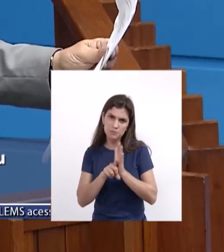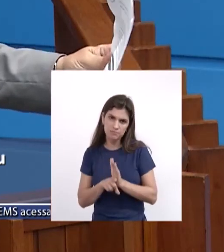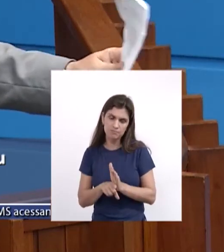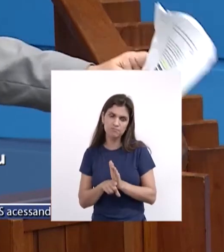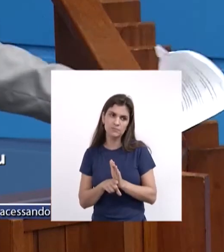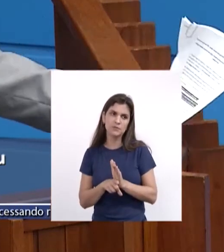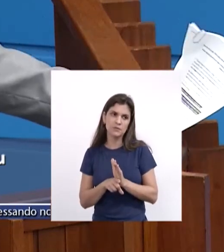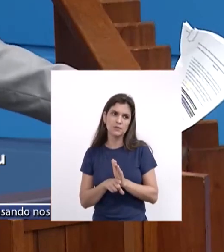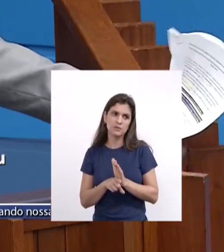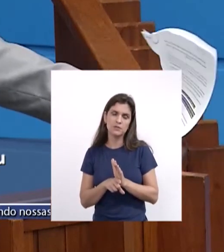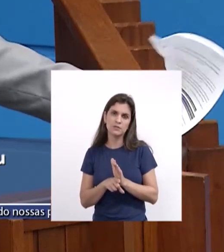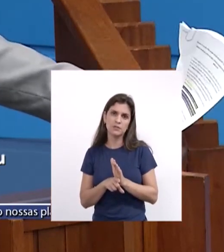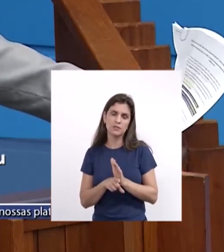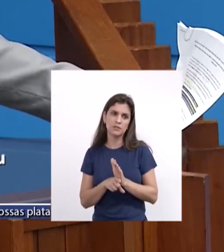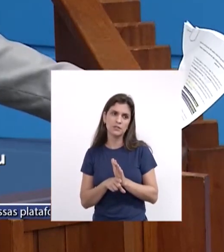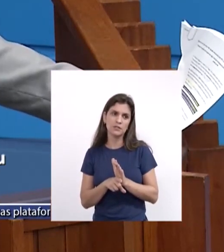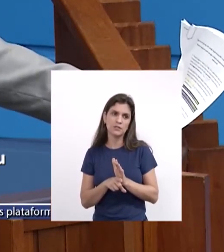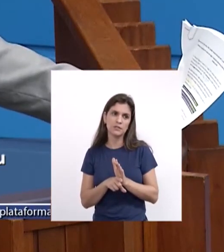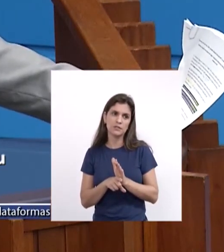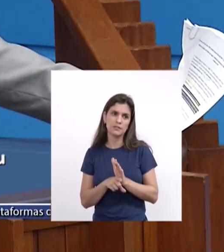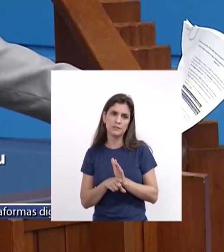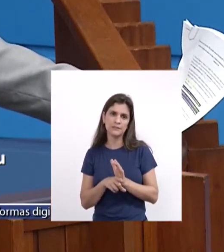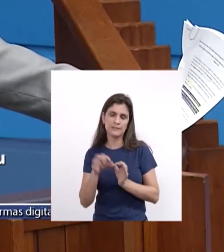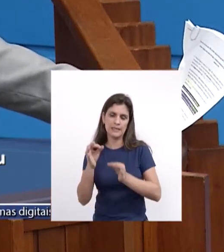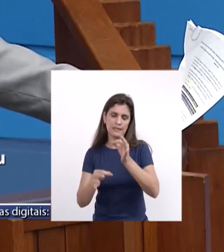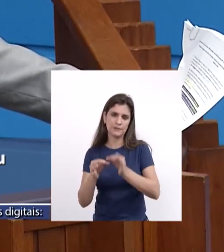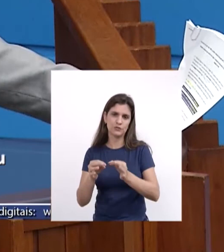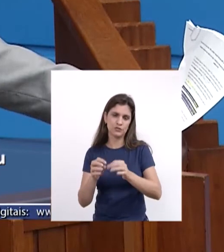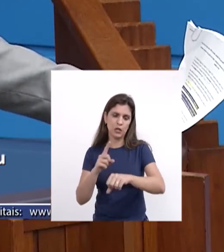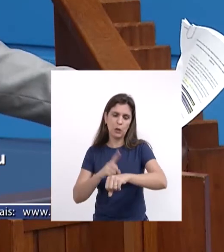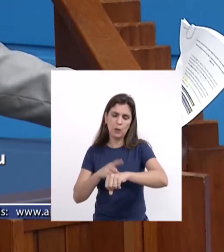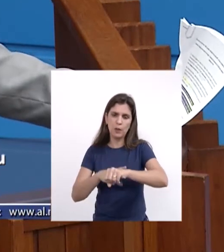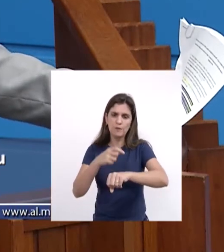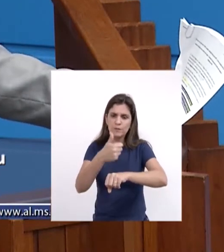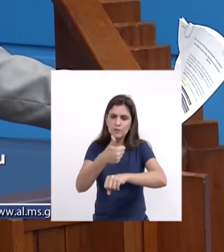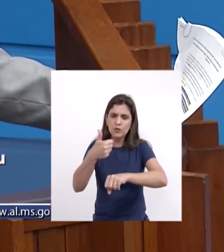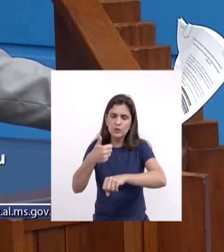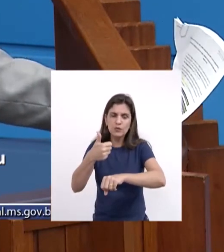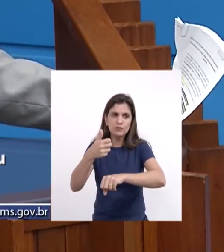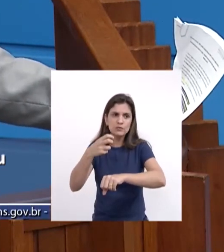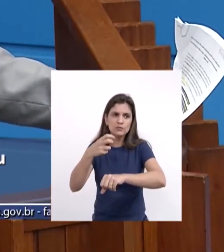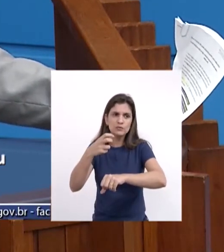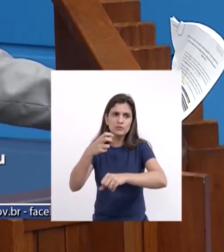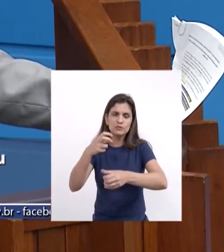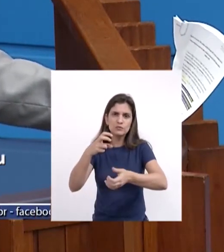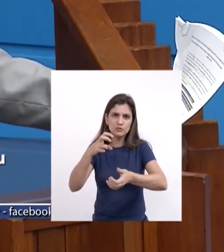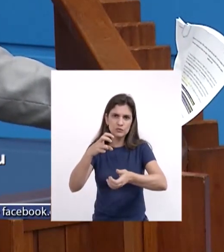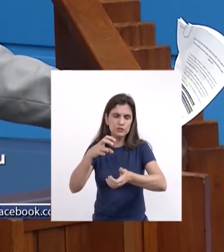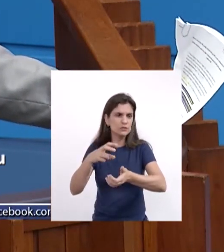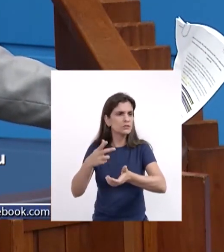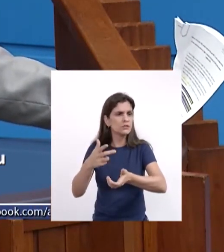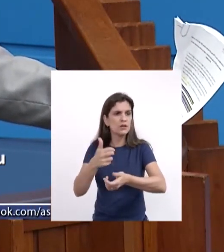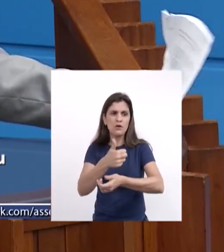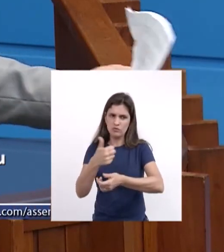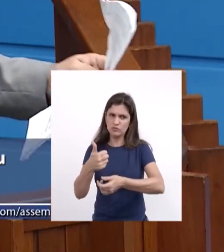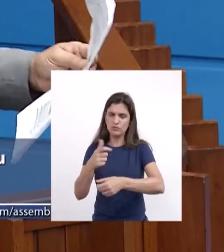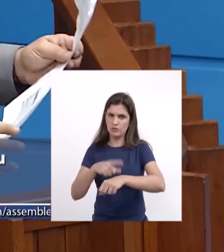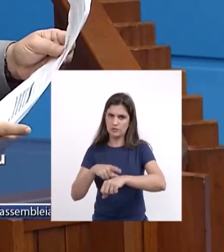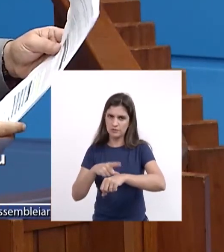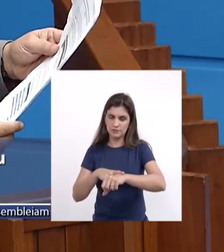no plantão judiciário às 11 horas. Aí tem que fazer a autuação, tem que